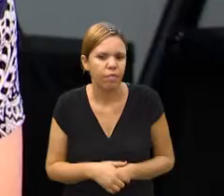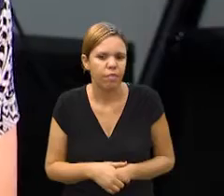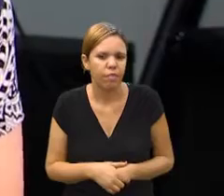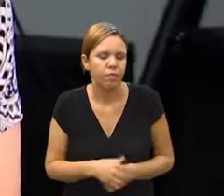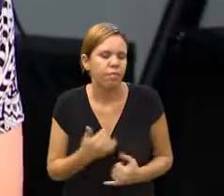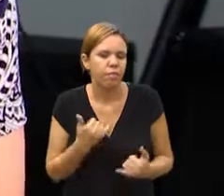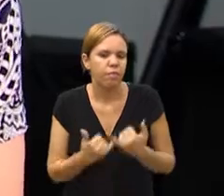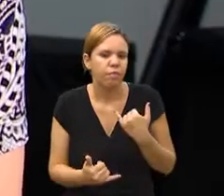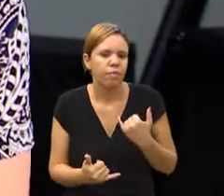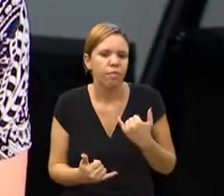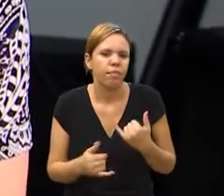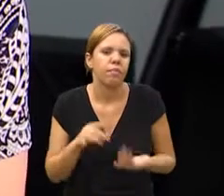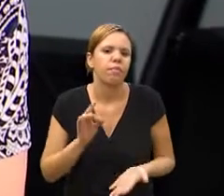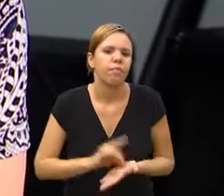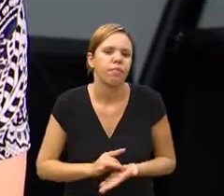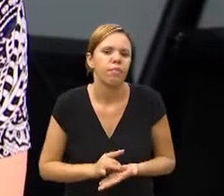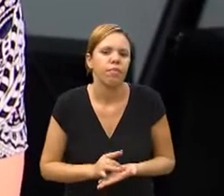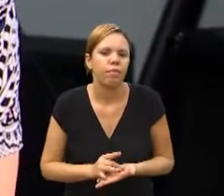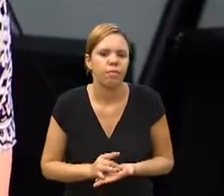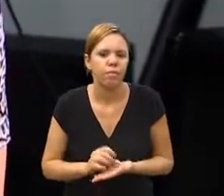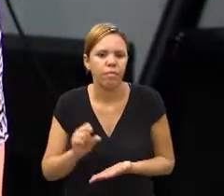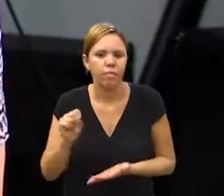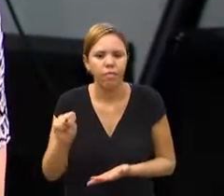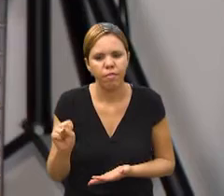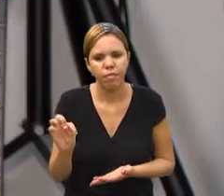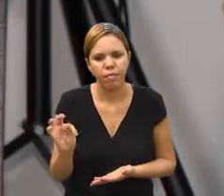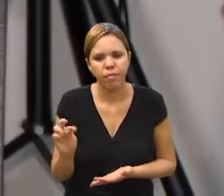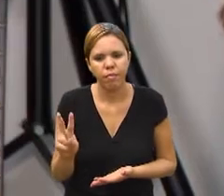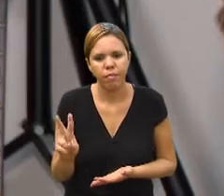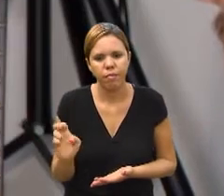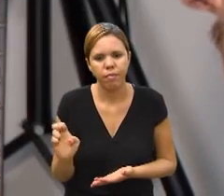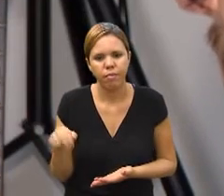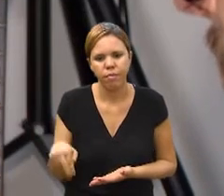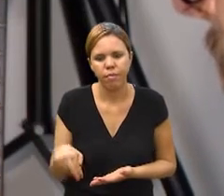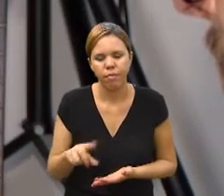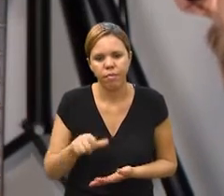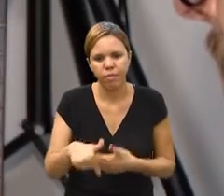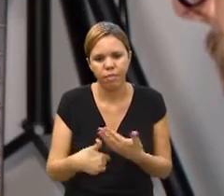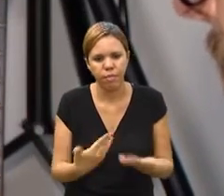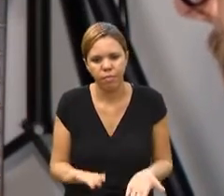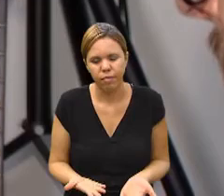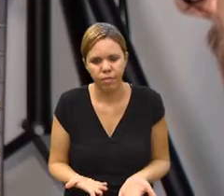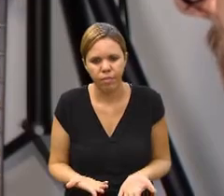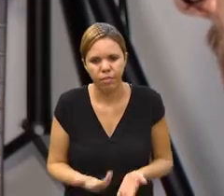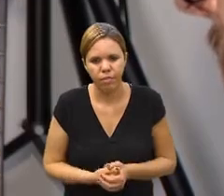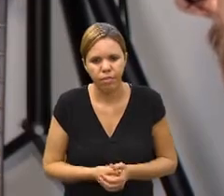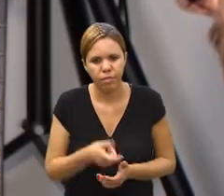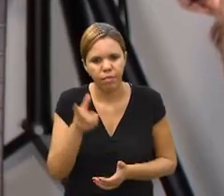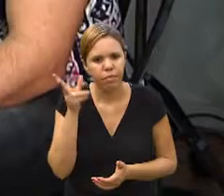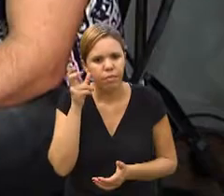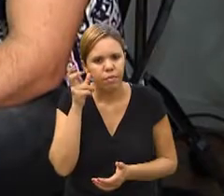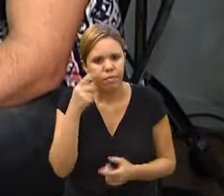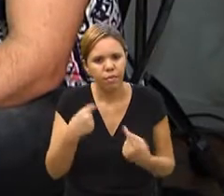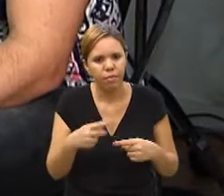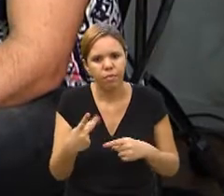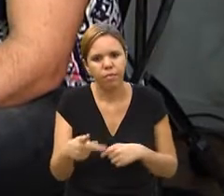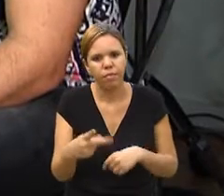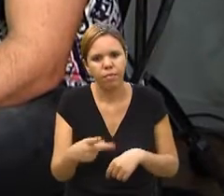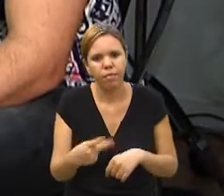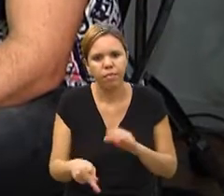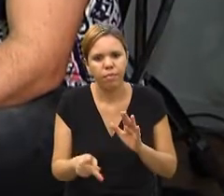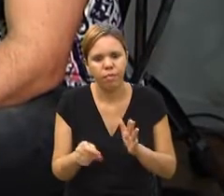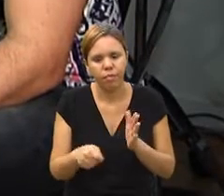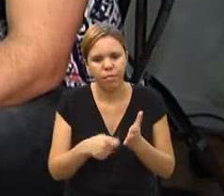versão parecida com a original do Stevie Wonder. Bom, e daqui a pouco, inclusive, a gente vai ouvir uma música sua. Você tem uma